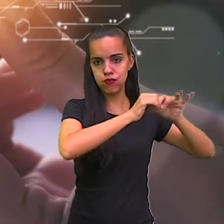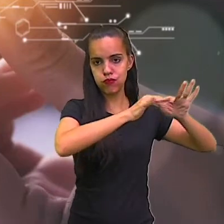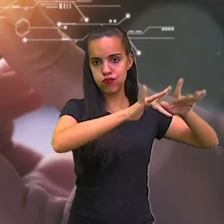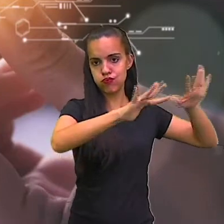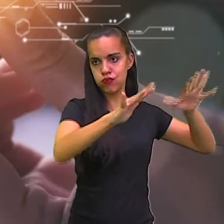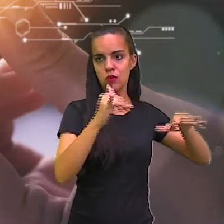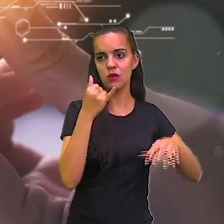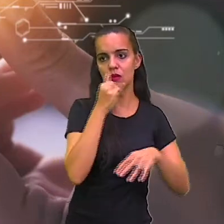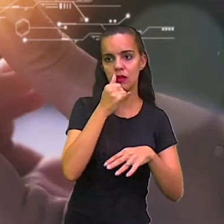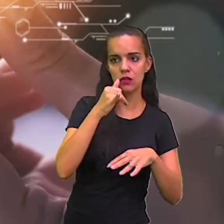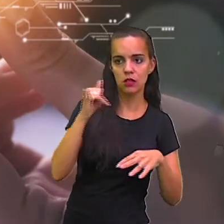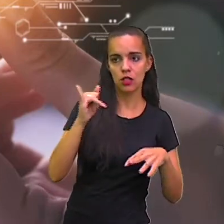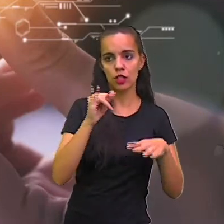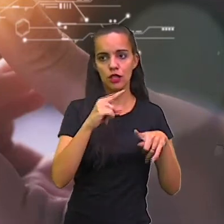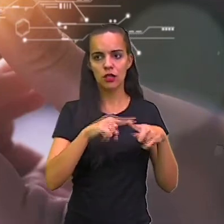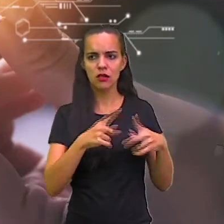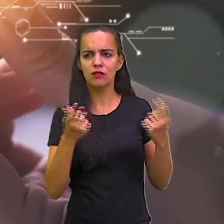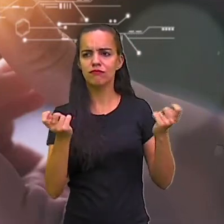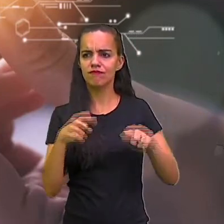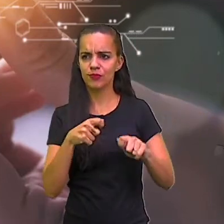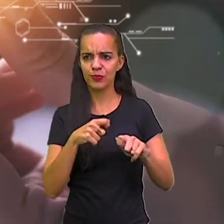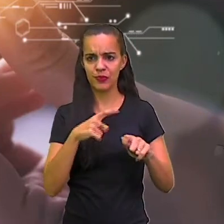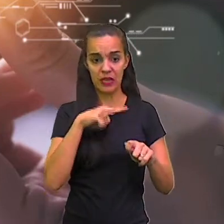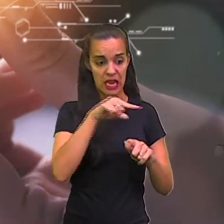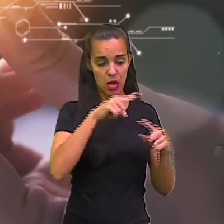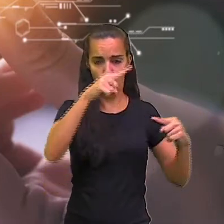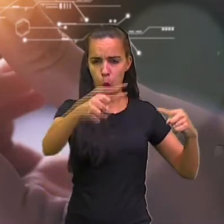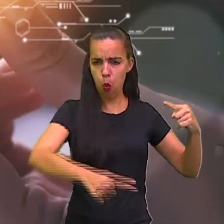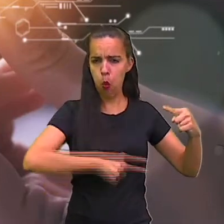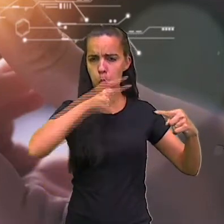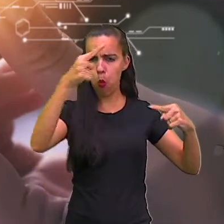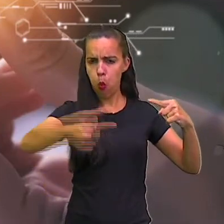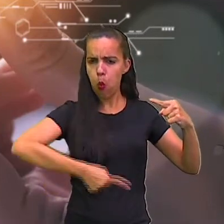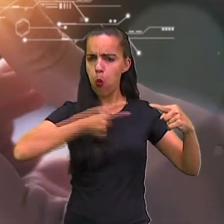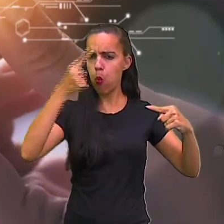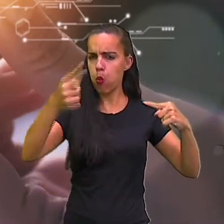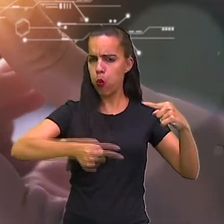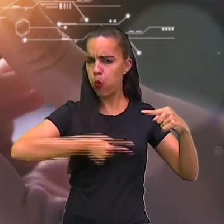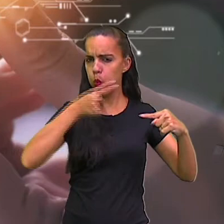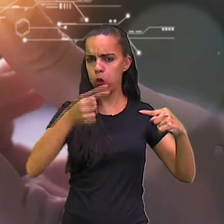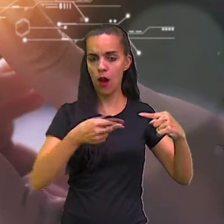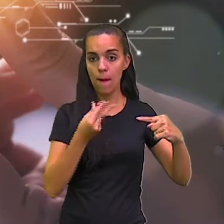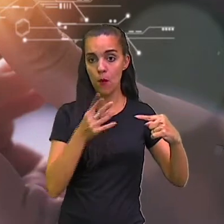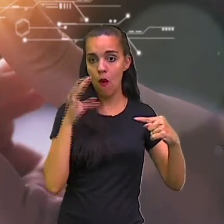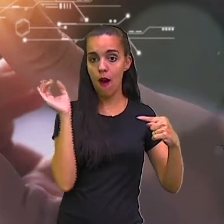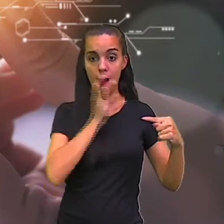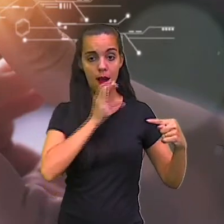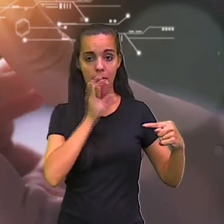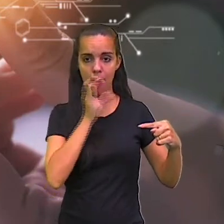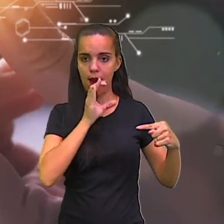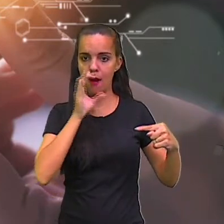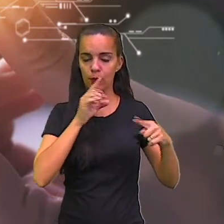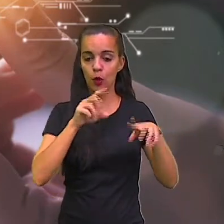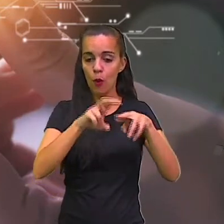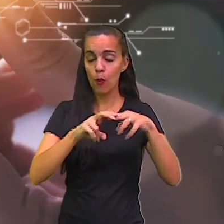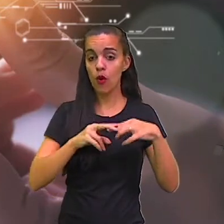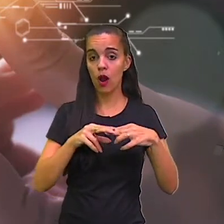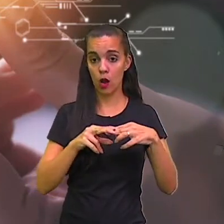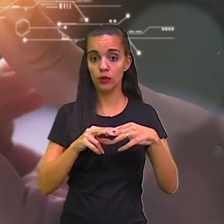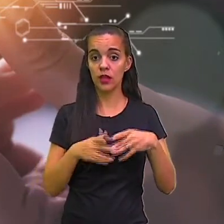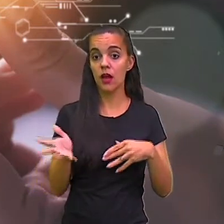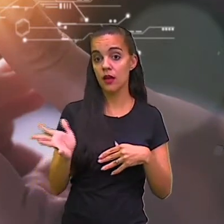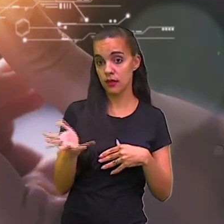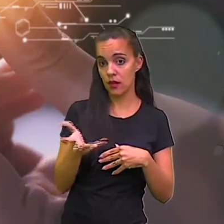a girar a roda de um grande gerador de energia ao movimentação de uma queda